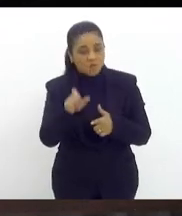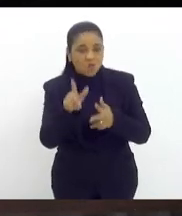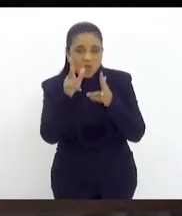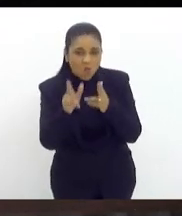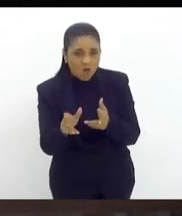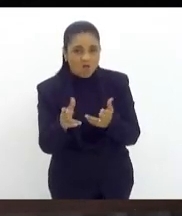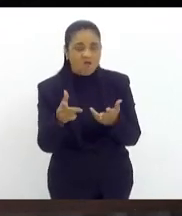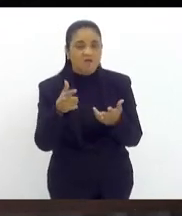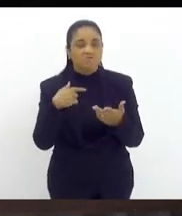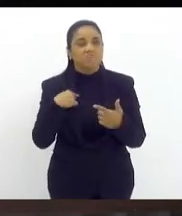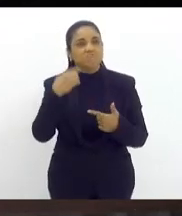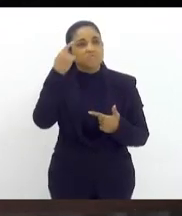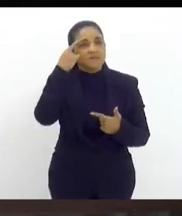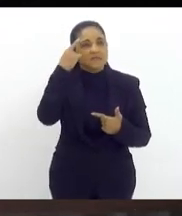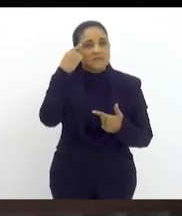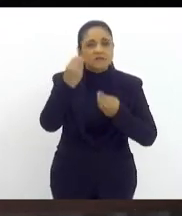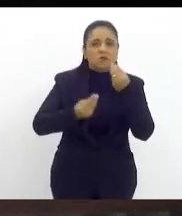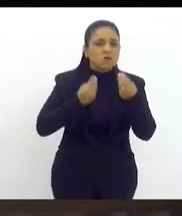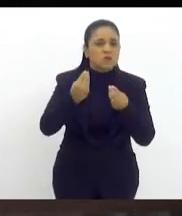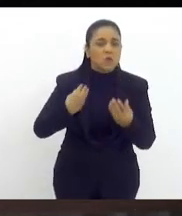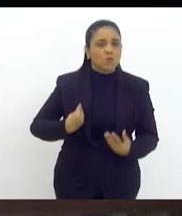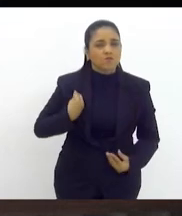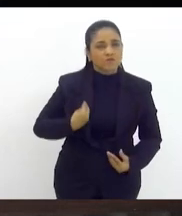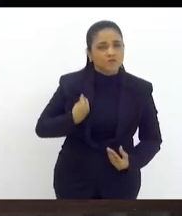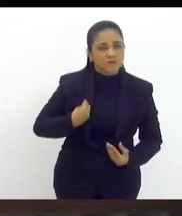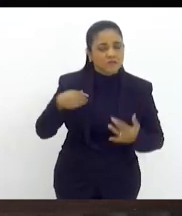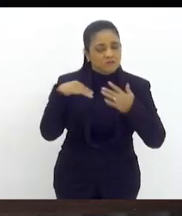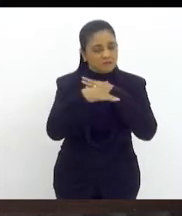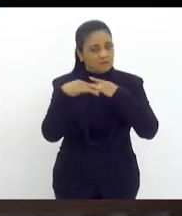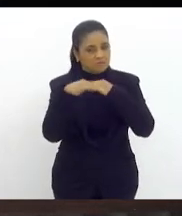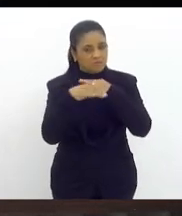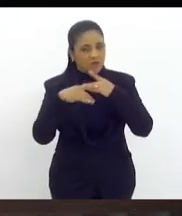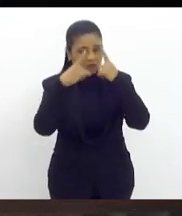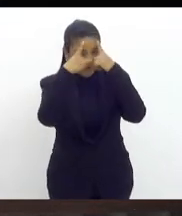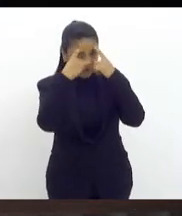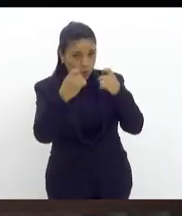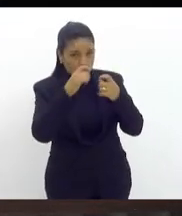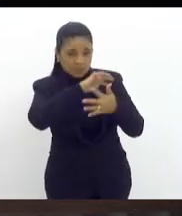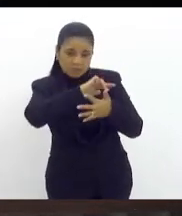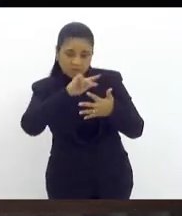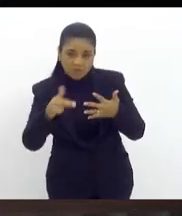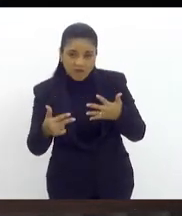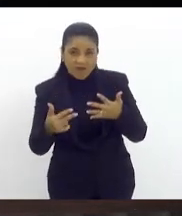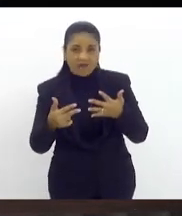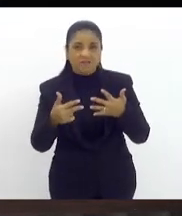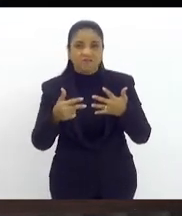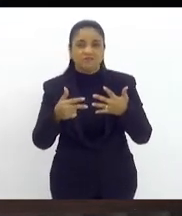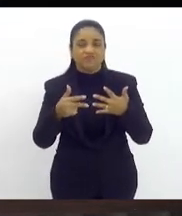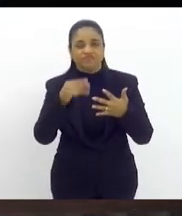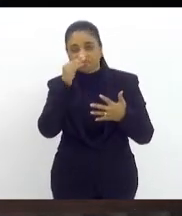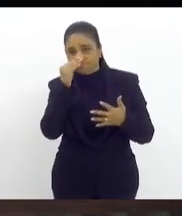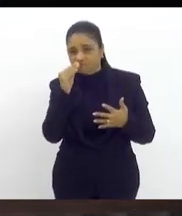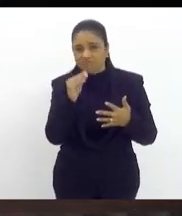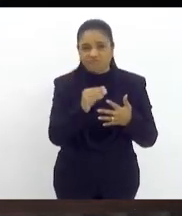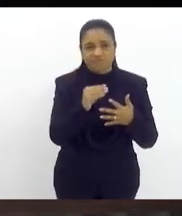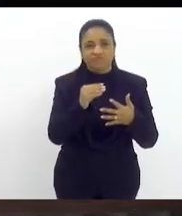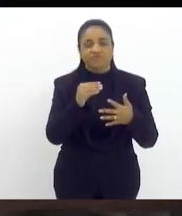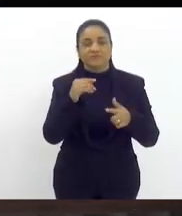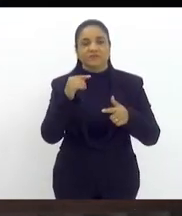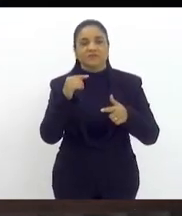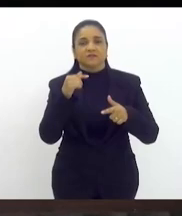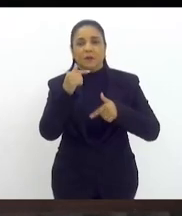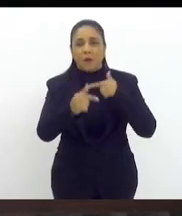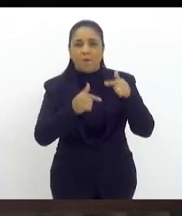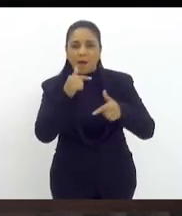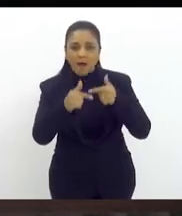nosso modo de vida nas cidades e as várias formas de violência, sobre a alienação no trabalho, sobre as